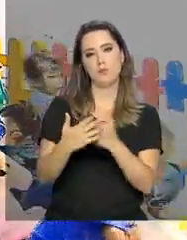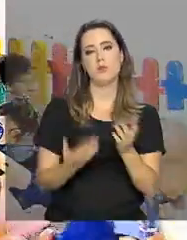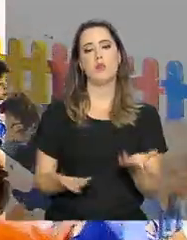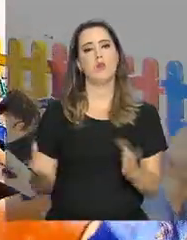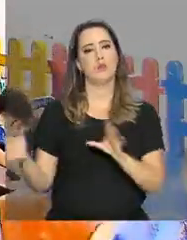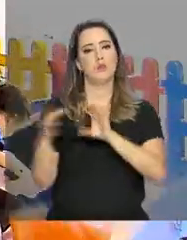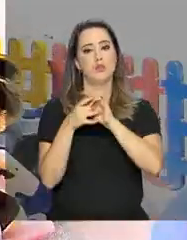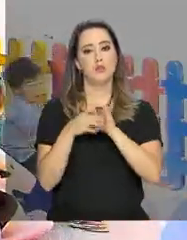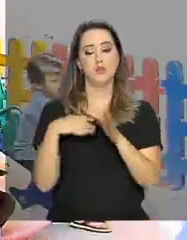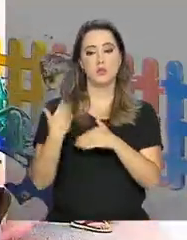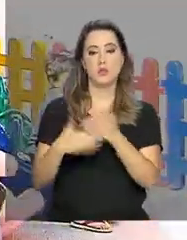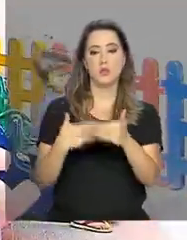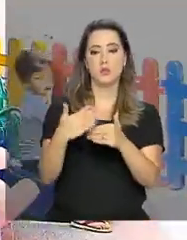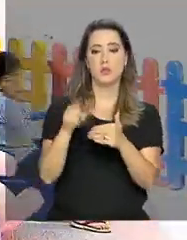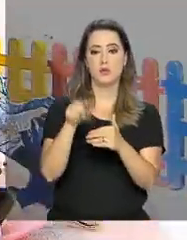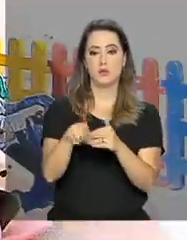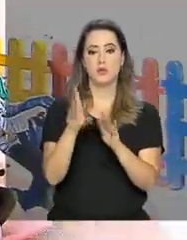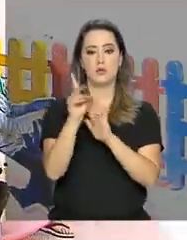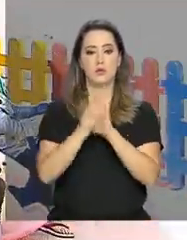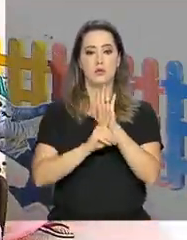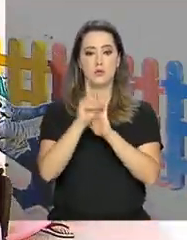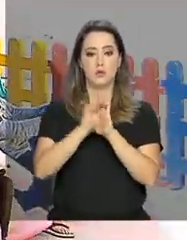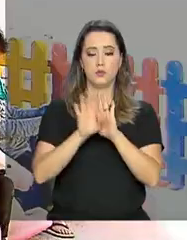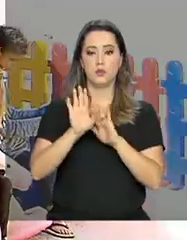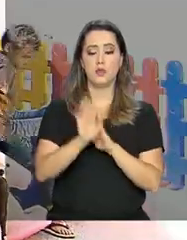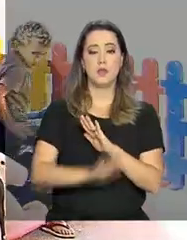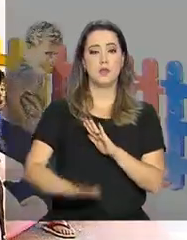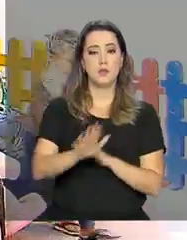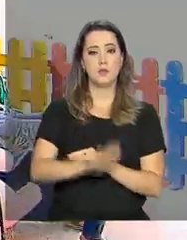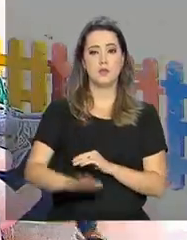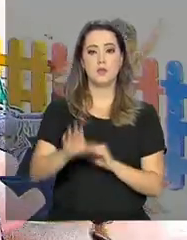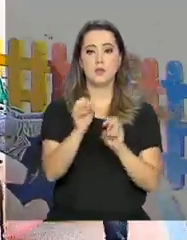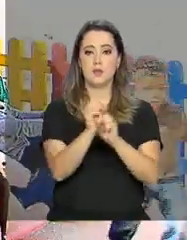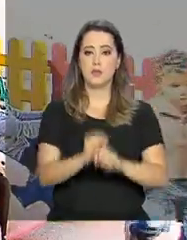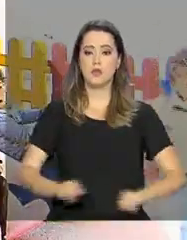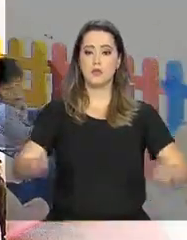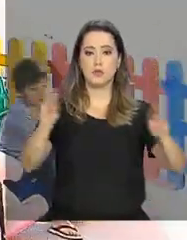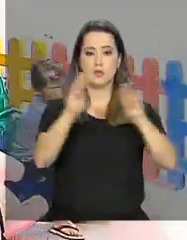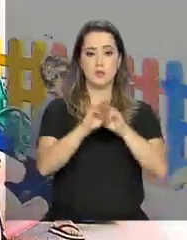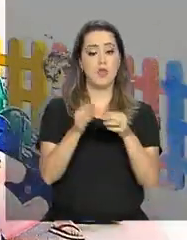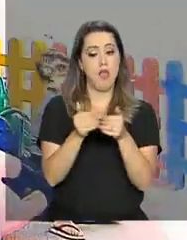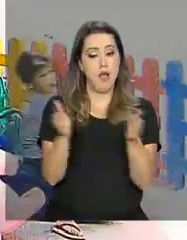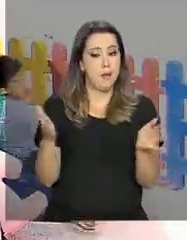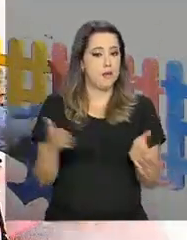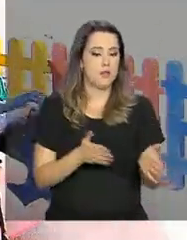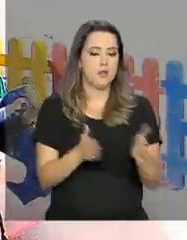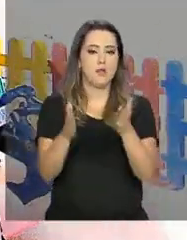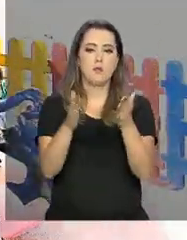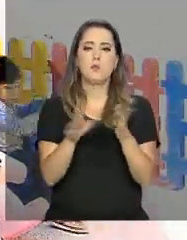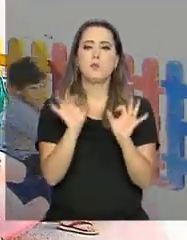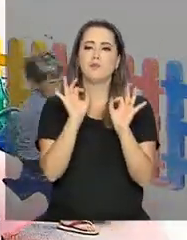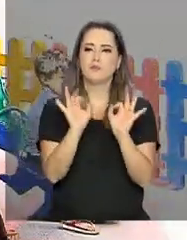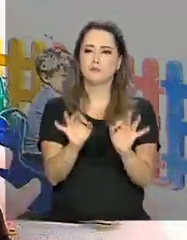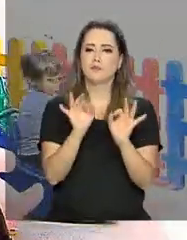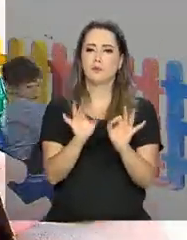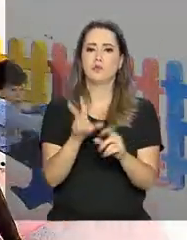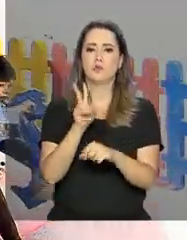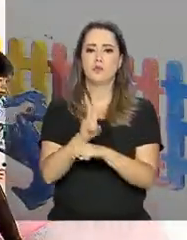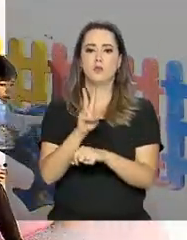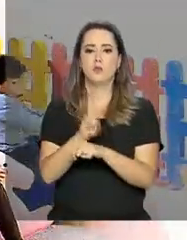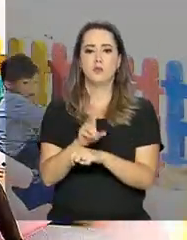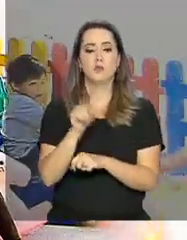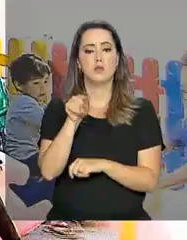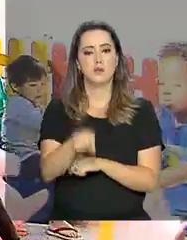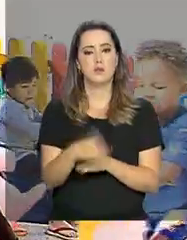avanços da convenção sobre direitos das crianças das nações unidas e abrir o caminho para concretizar a proteção